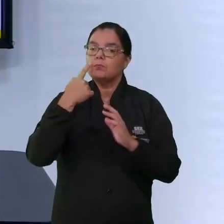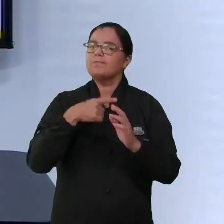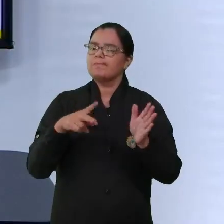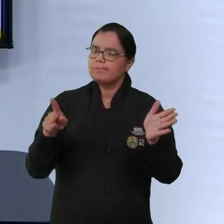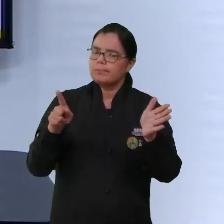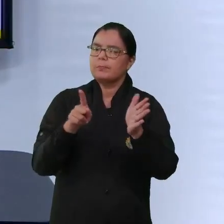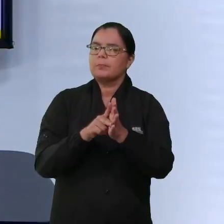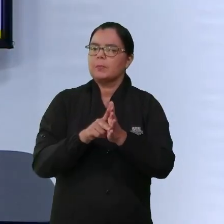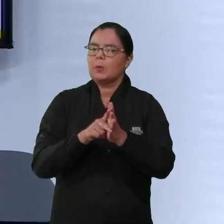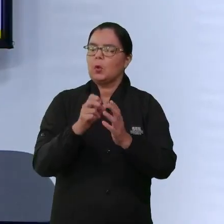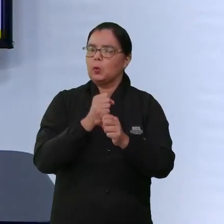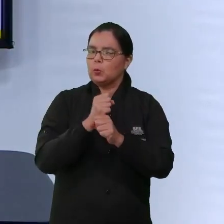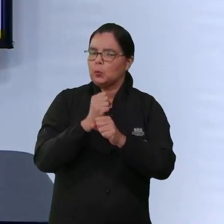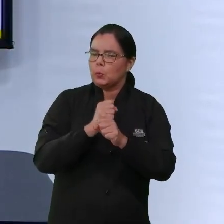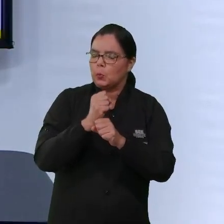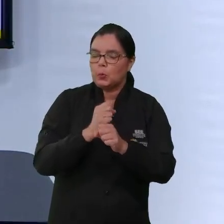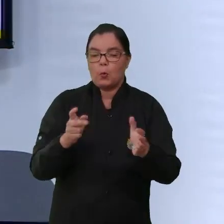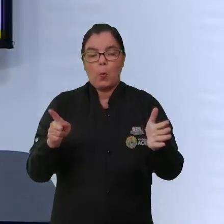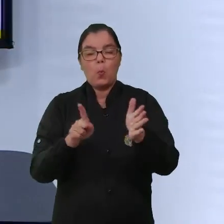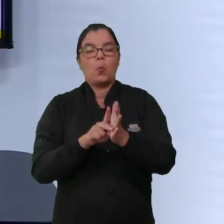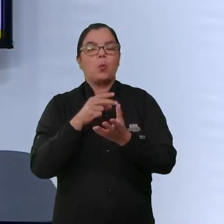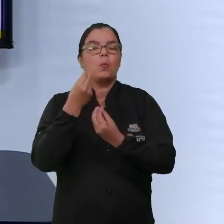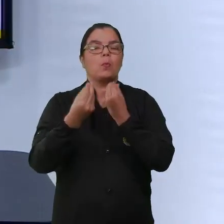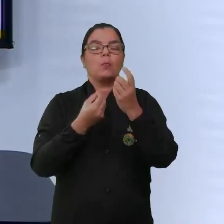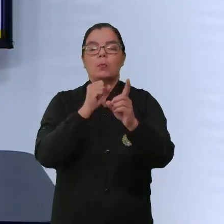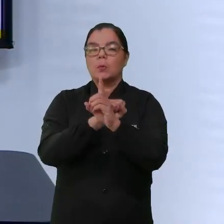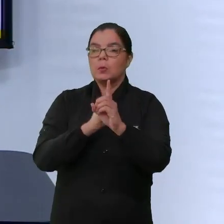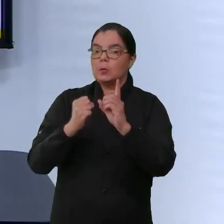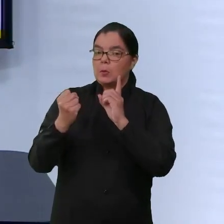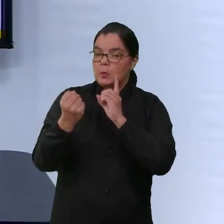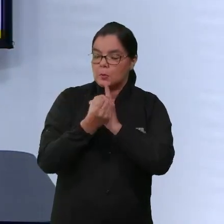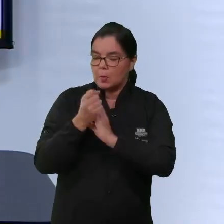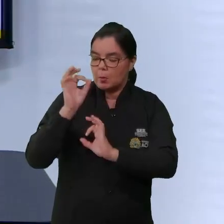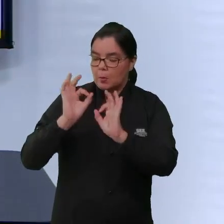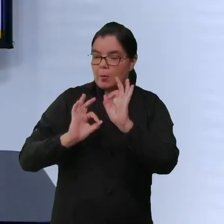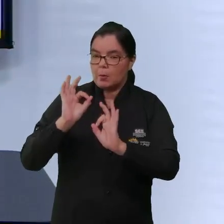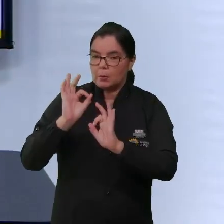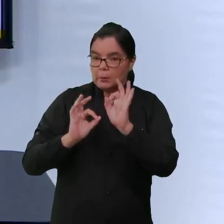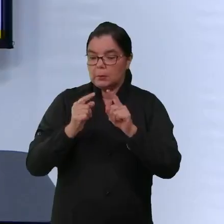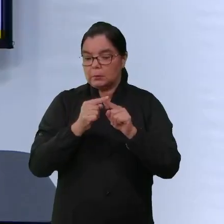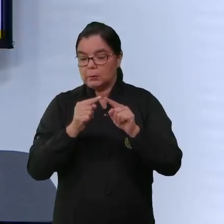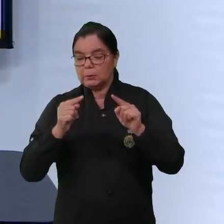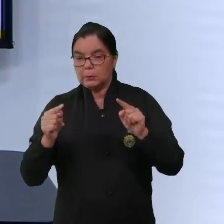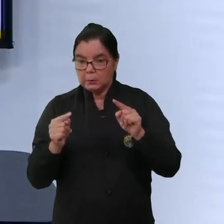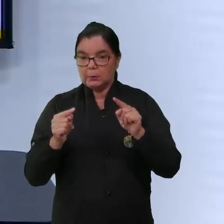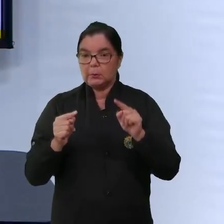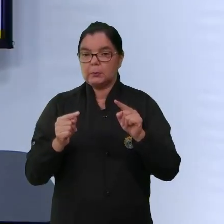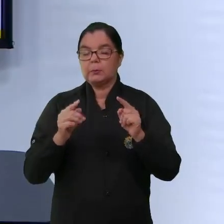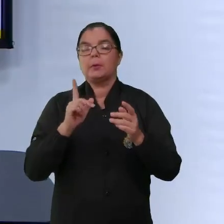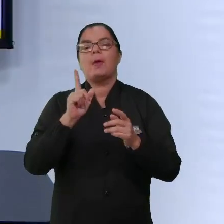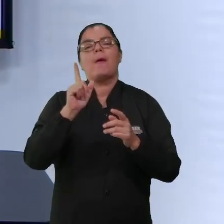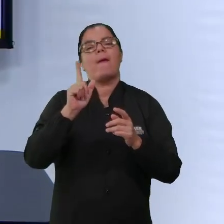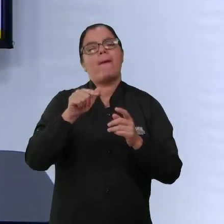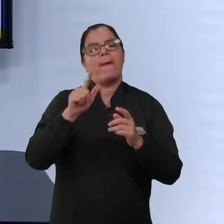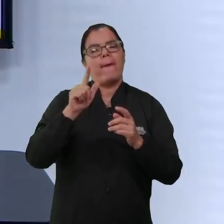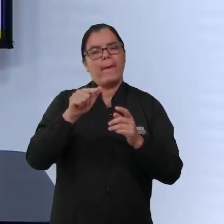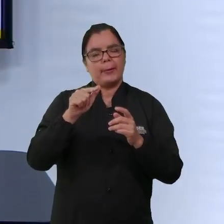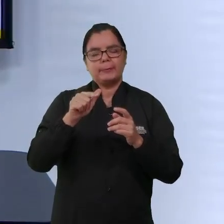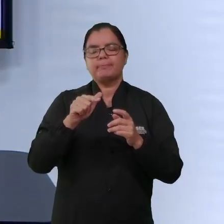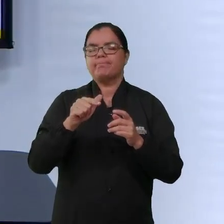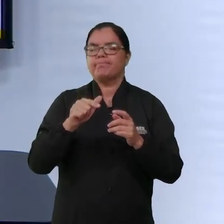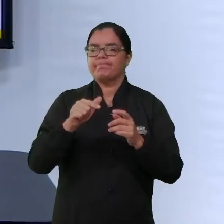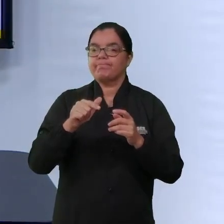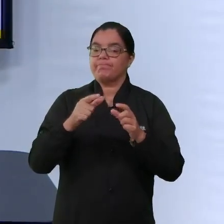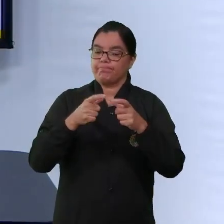específicas daquela época, específicas de como a sociedade estava organizada nesse período. Então, é um rico ali,